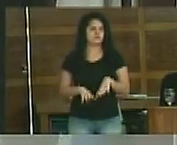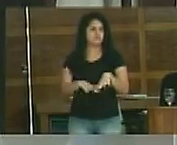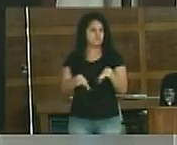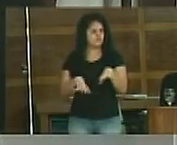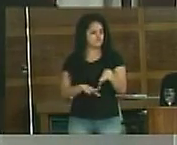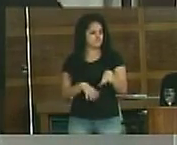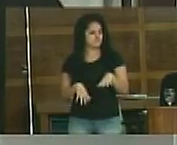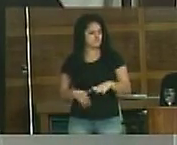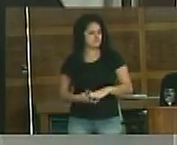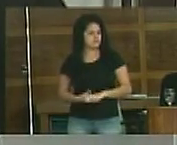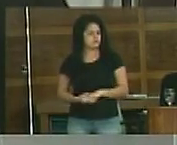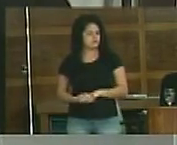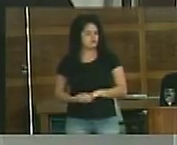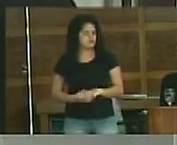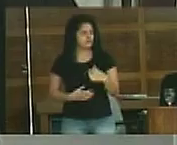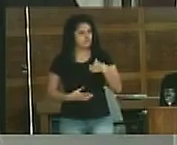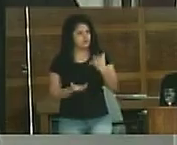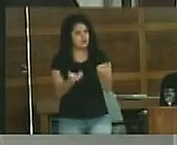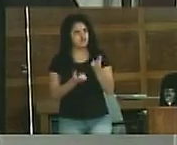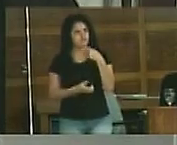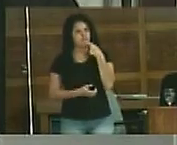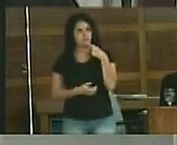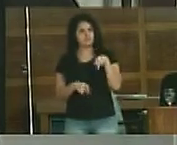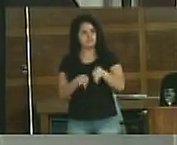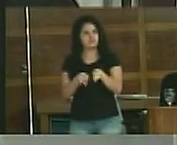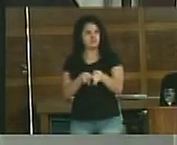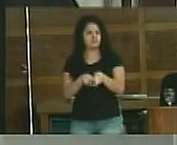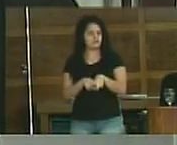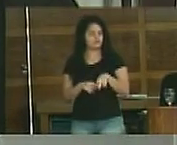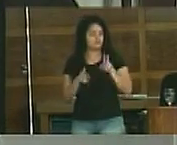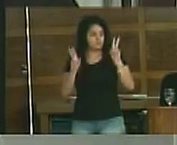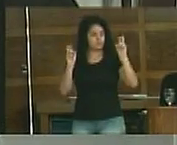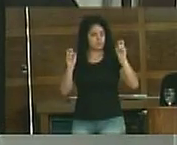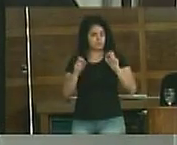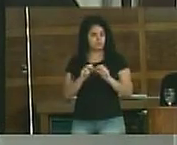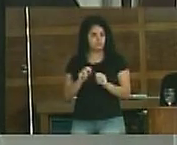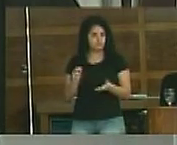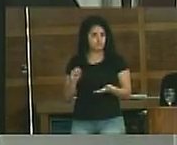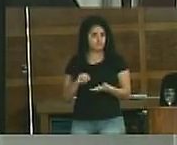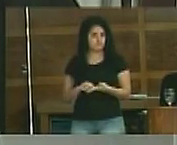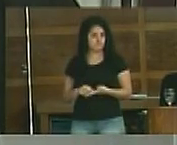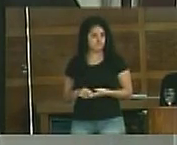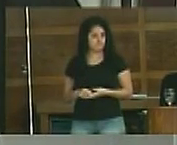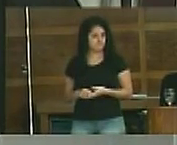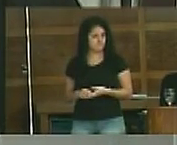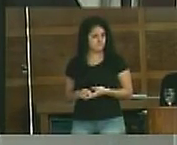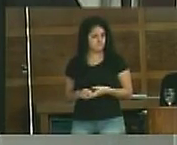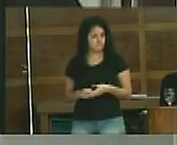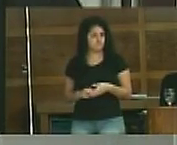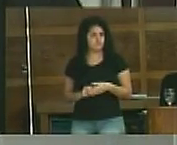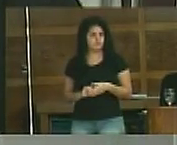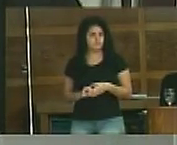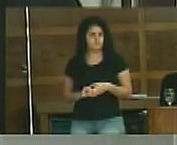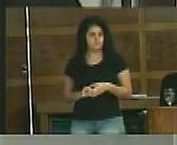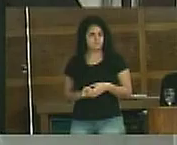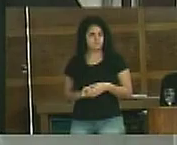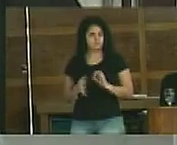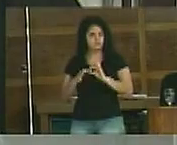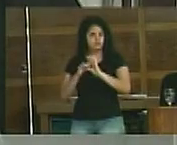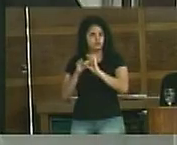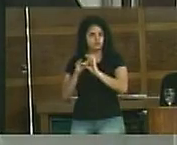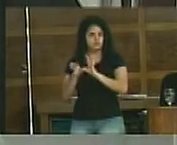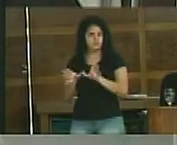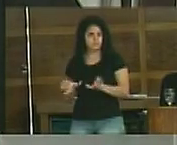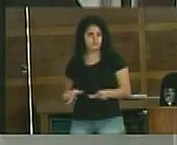Céu. Gostaria de falar aqui também sobre a colocação de a disponibilização